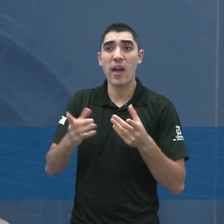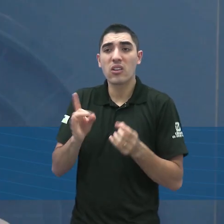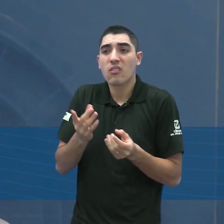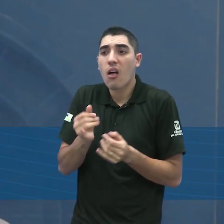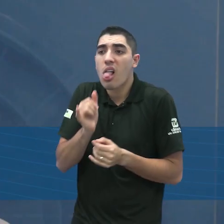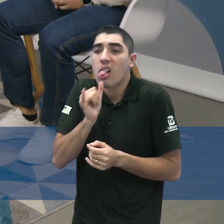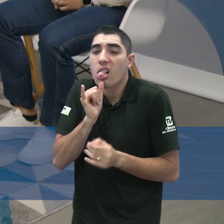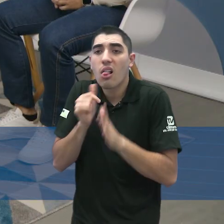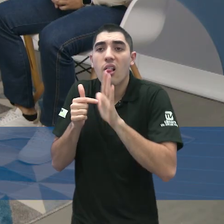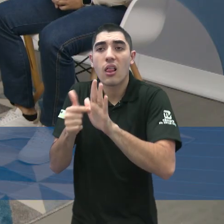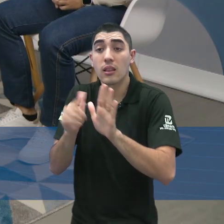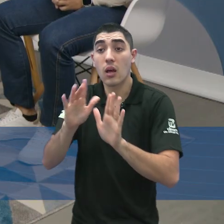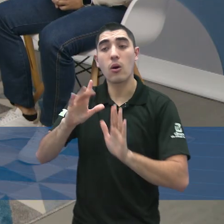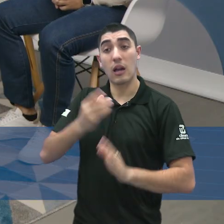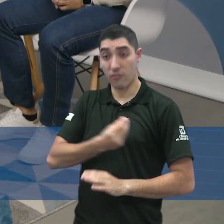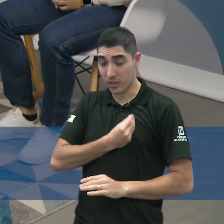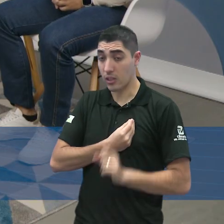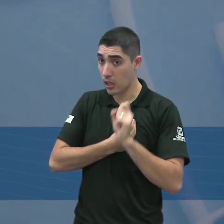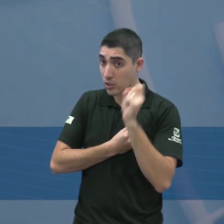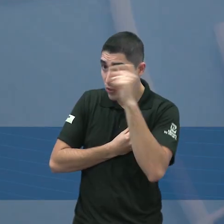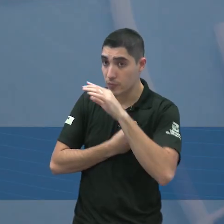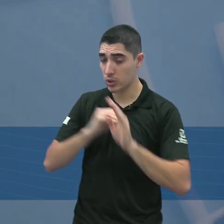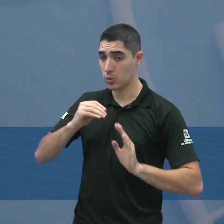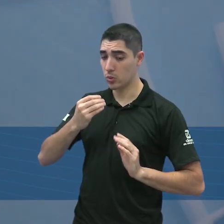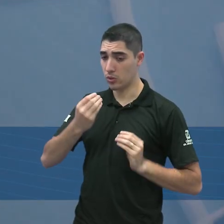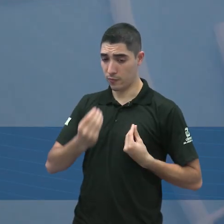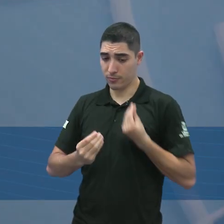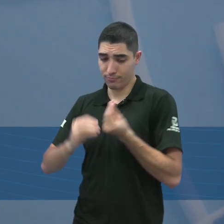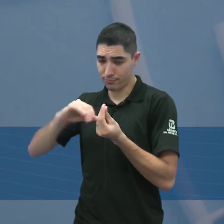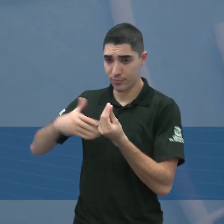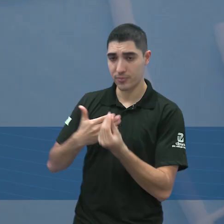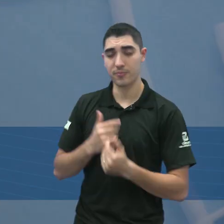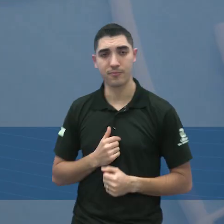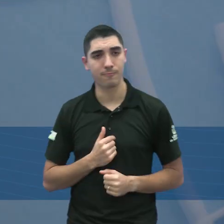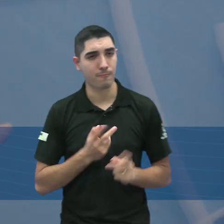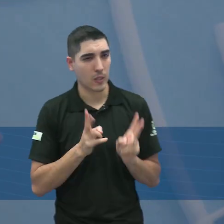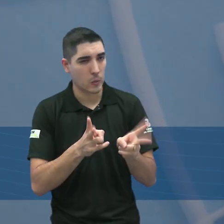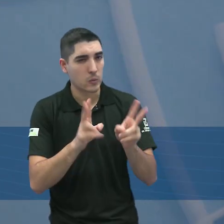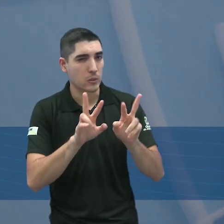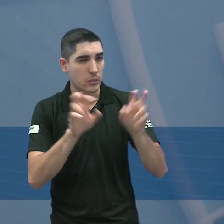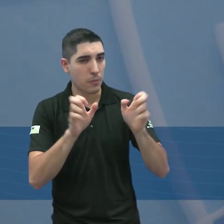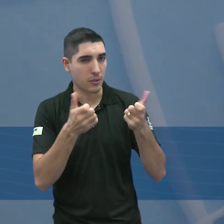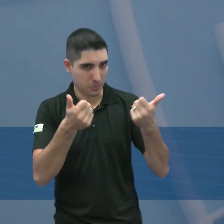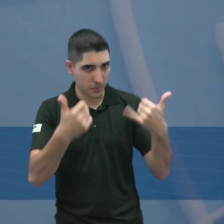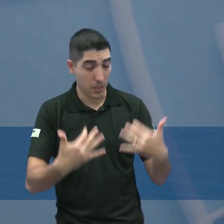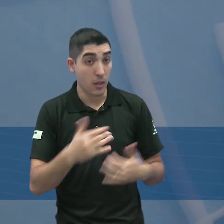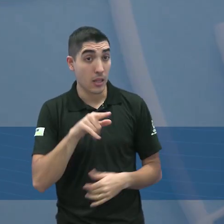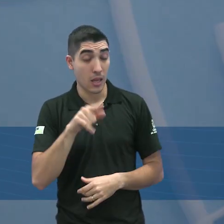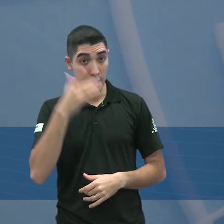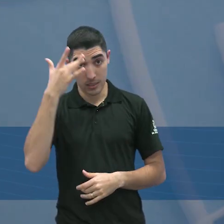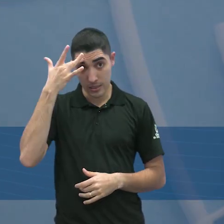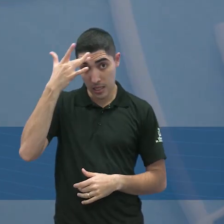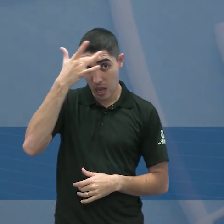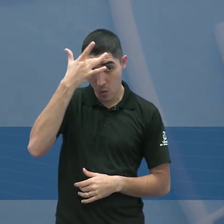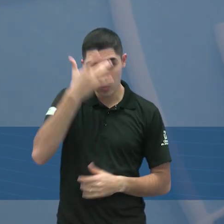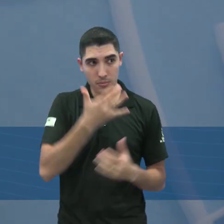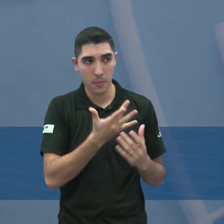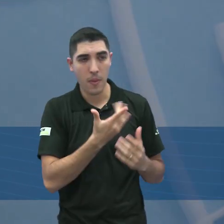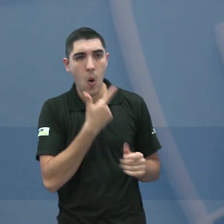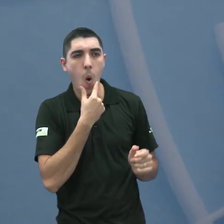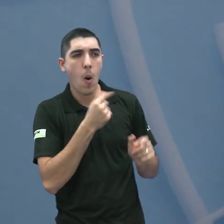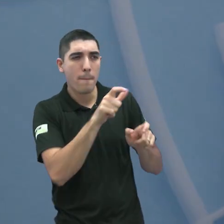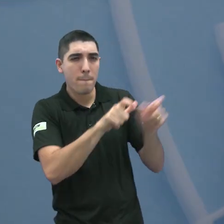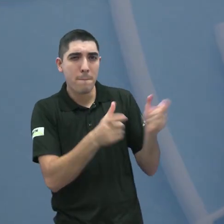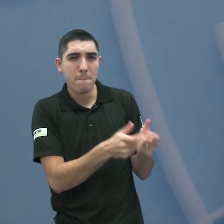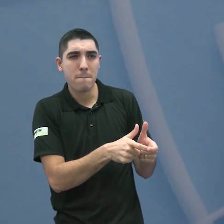complexa. Uhum. Sem dúvida. Vamos seguir daqui, gente. Falar de saúde mental, para muitos homens, é sinônimo de vergonha,